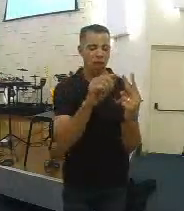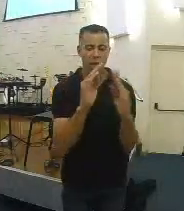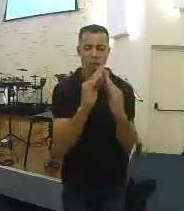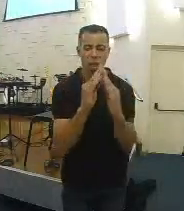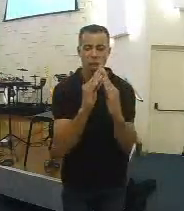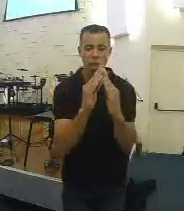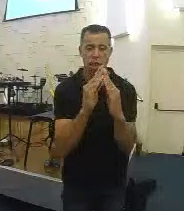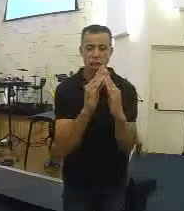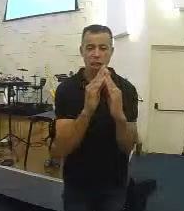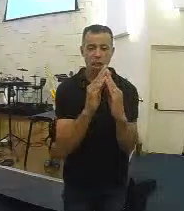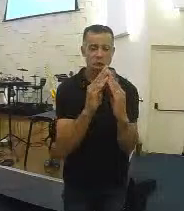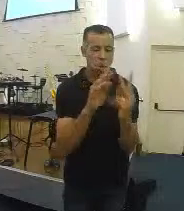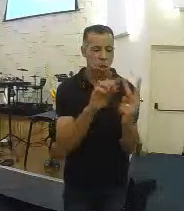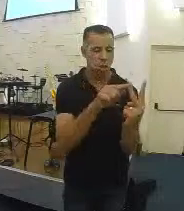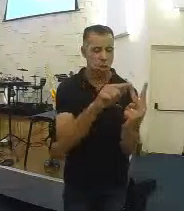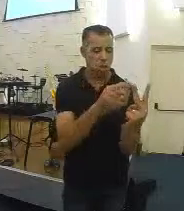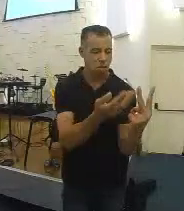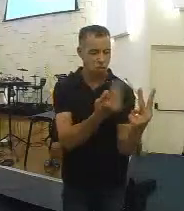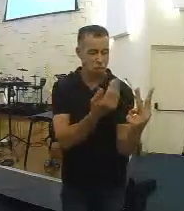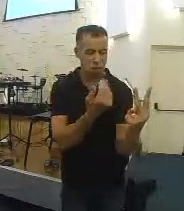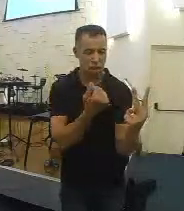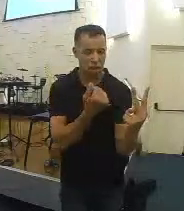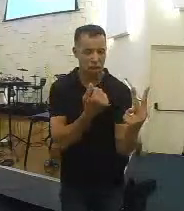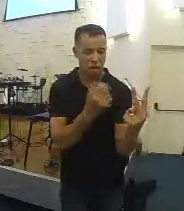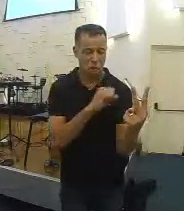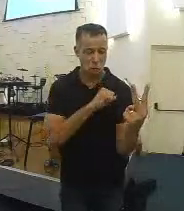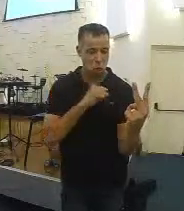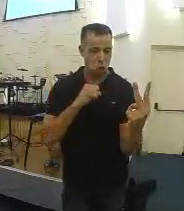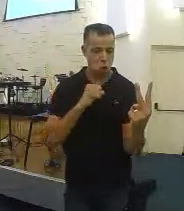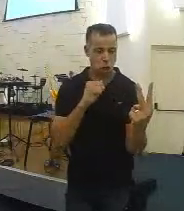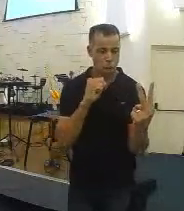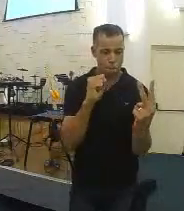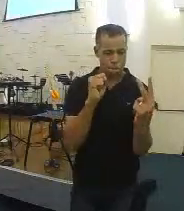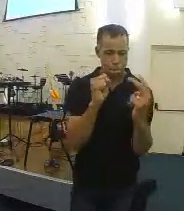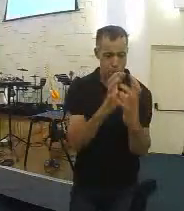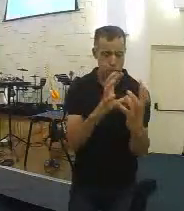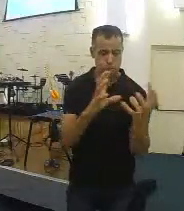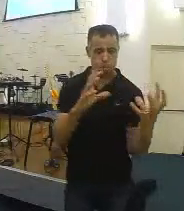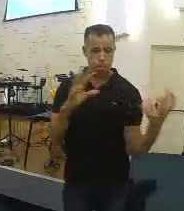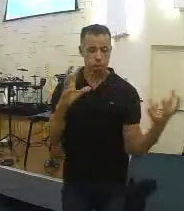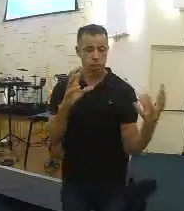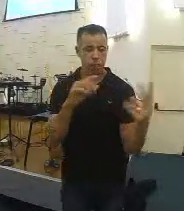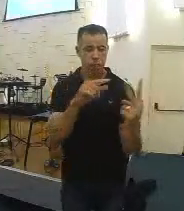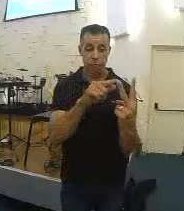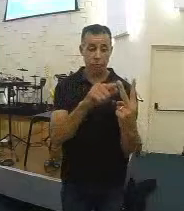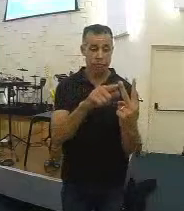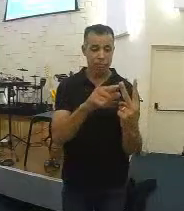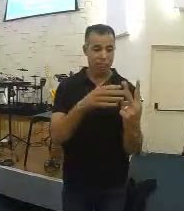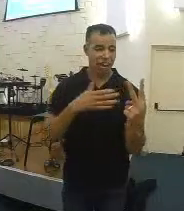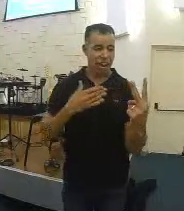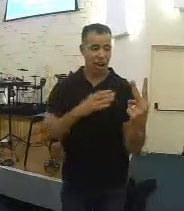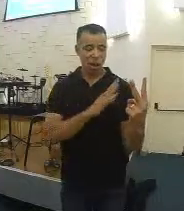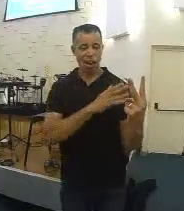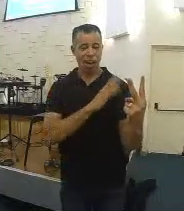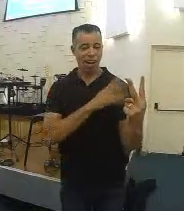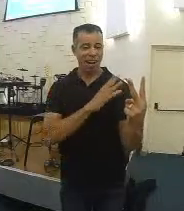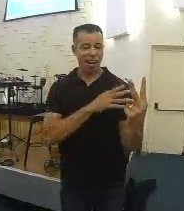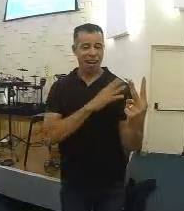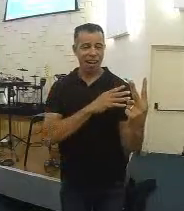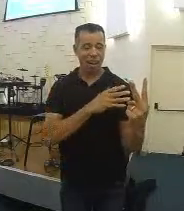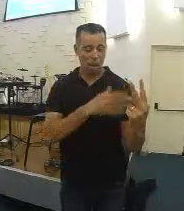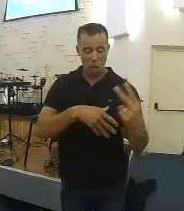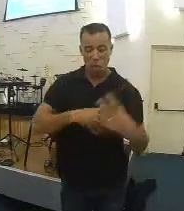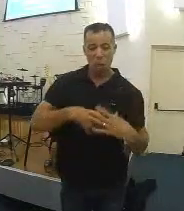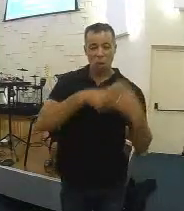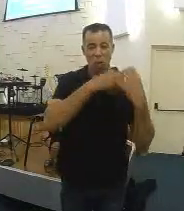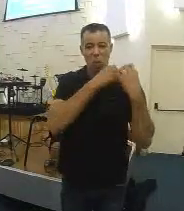um povo numeroso. Versículo 20, então se alegrou o coração do sacerdote, tomou a estola sacerdotal,